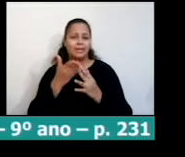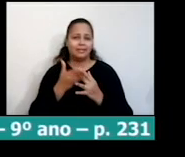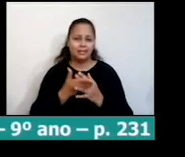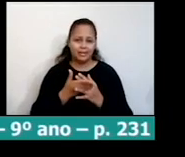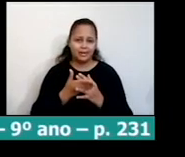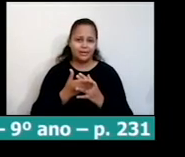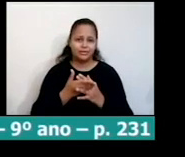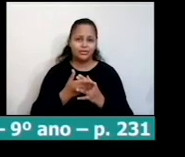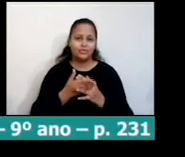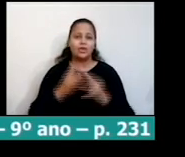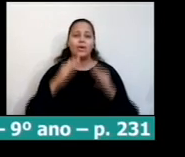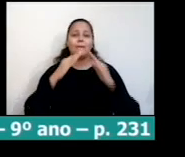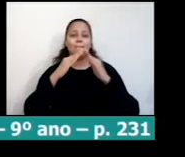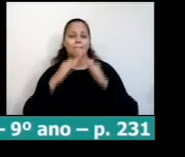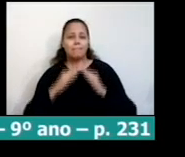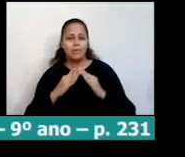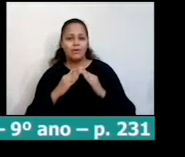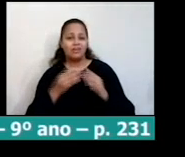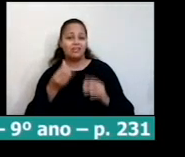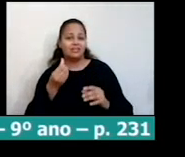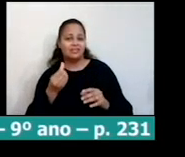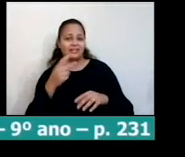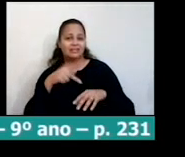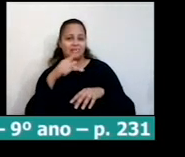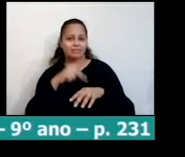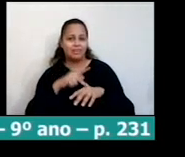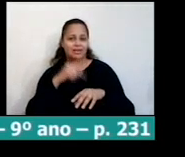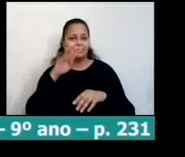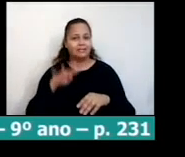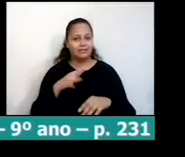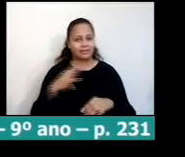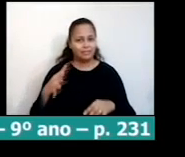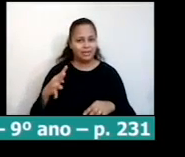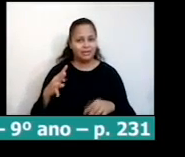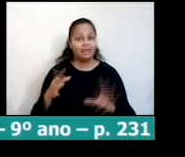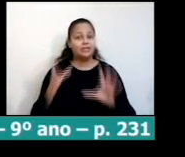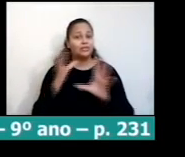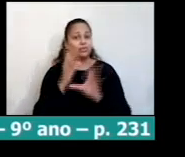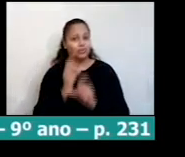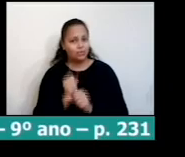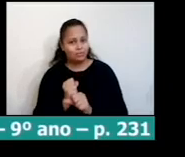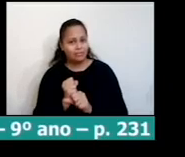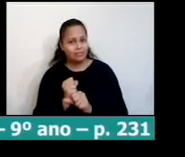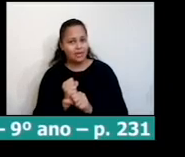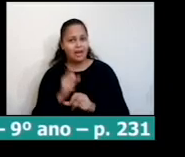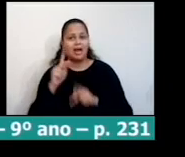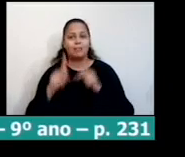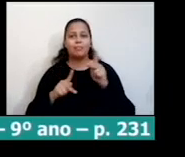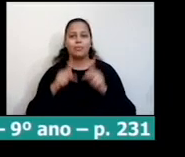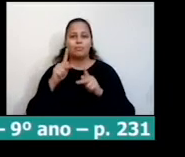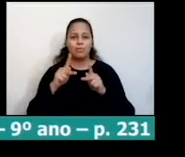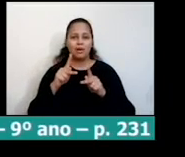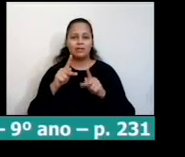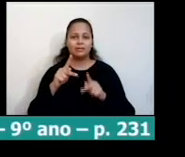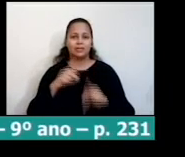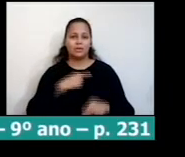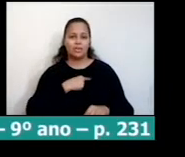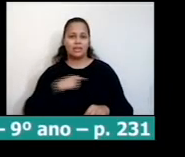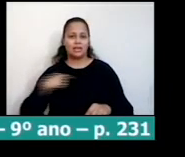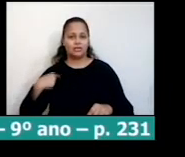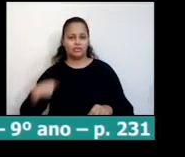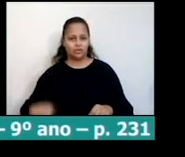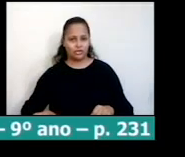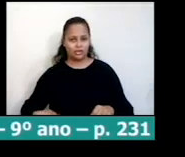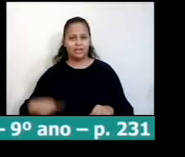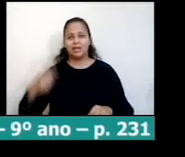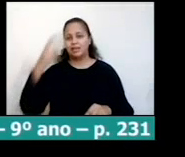6 países. Esses 6 países estão na Ásia. Se a gente somar, então, a população da China com a Índia,